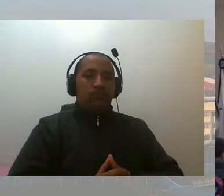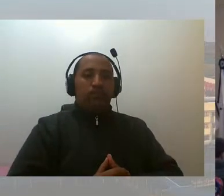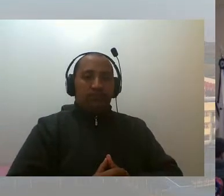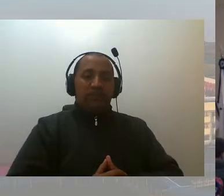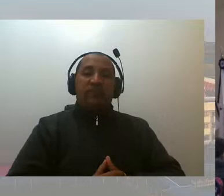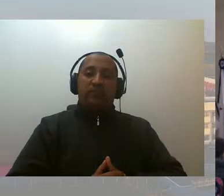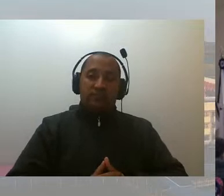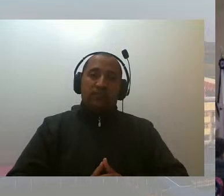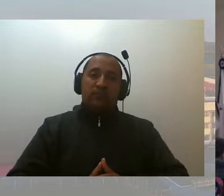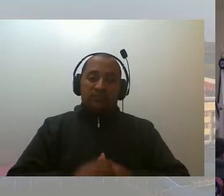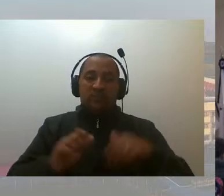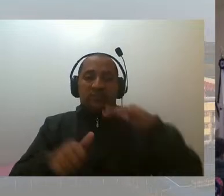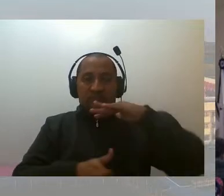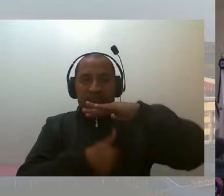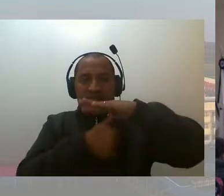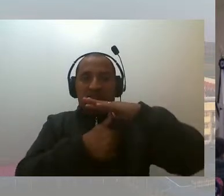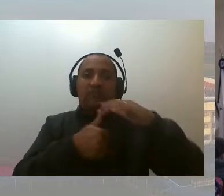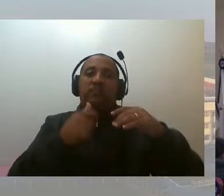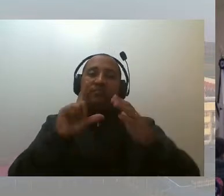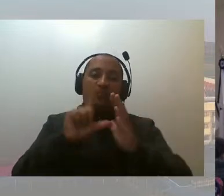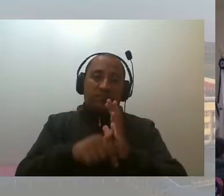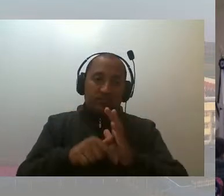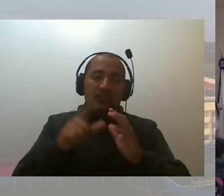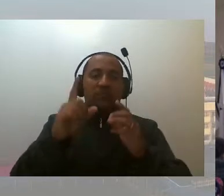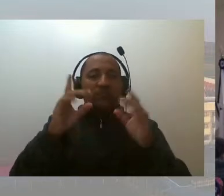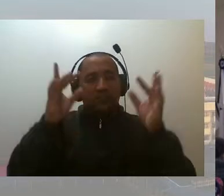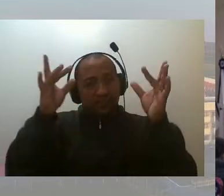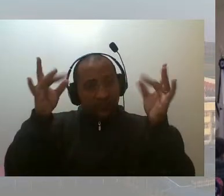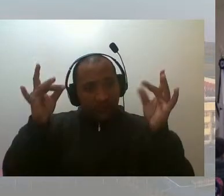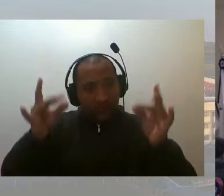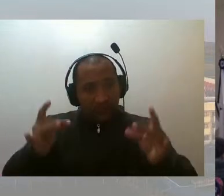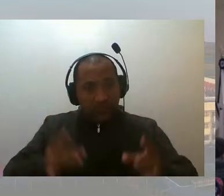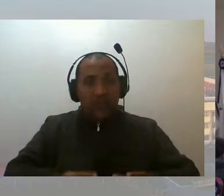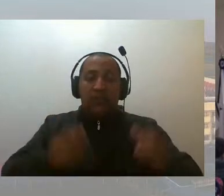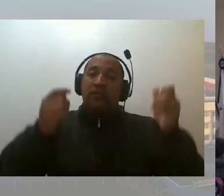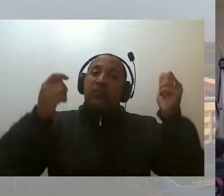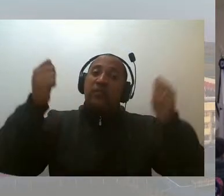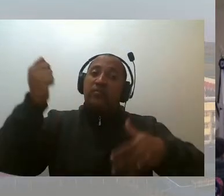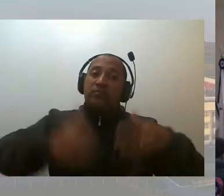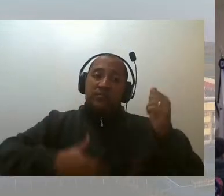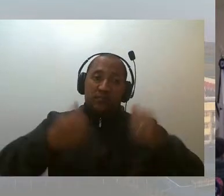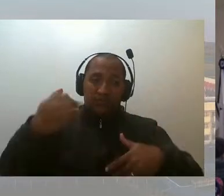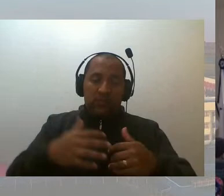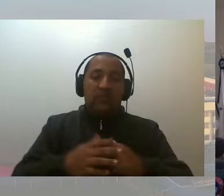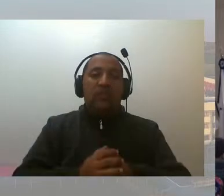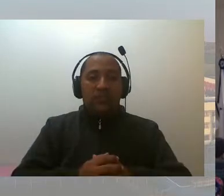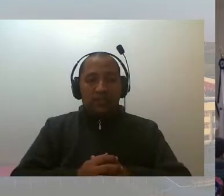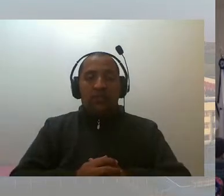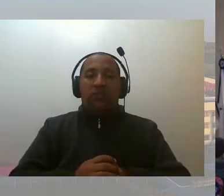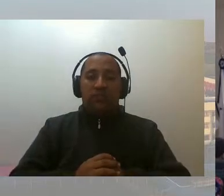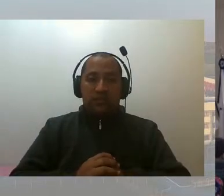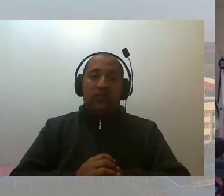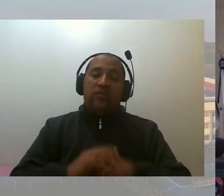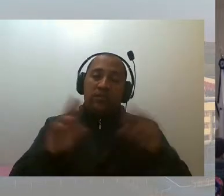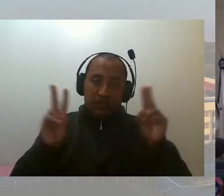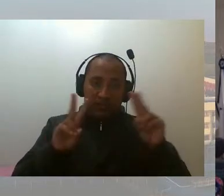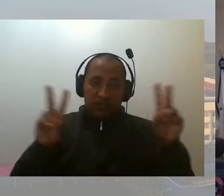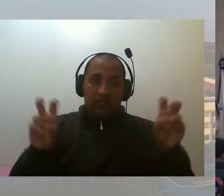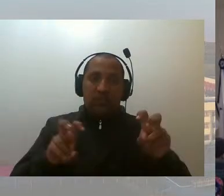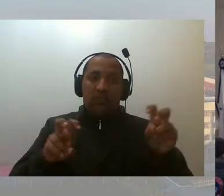nós vamos entrar em alguns detalhes, simplesmente para dar uma introdução ao assunto,